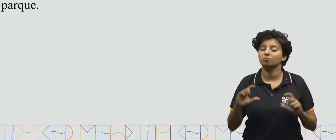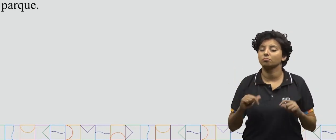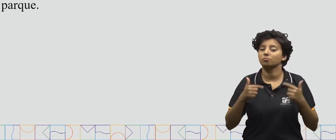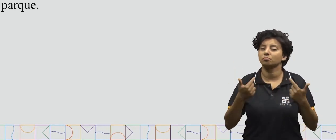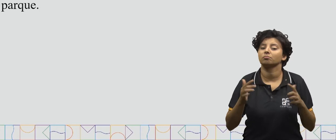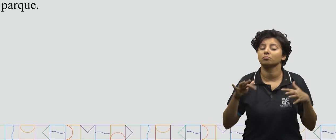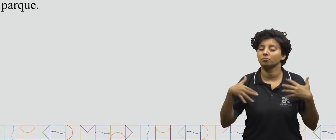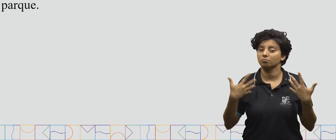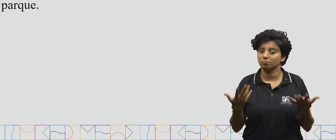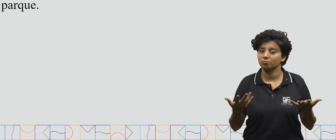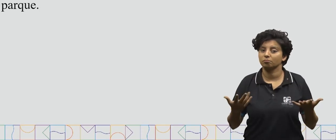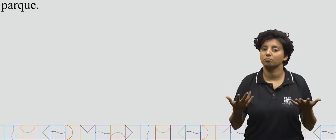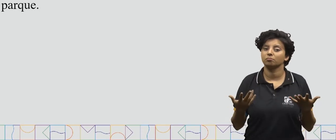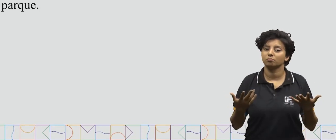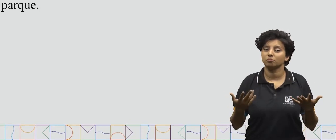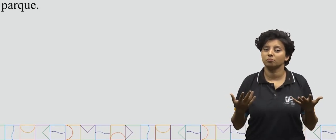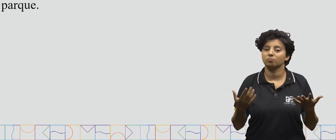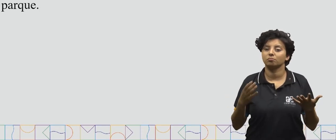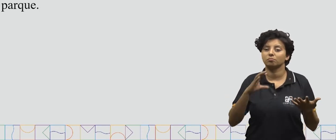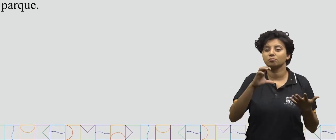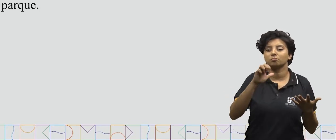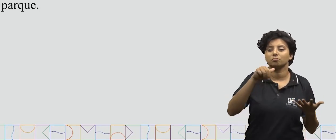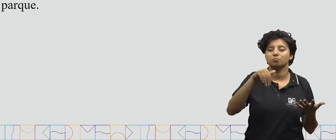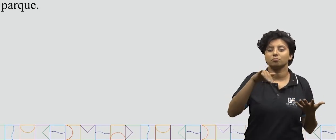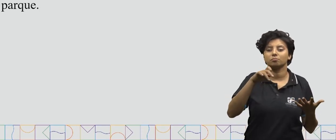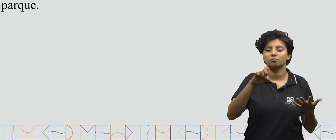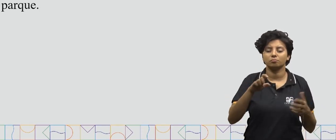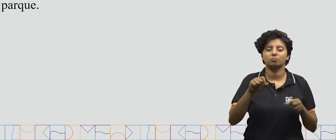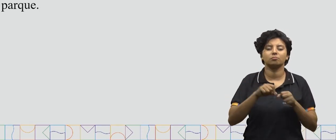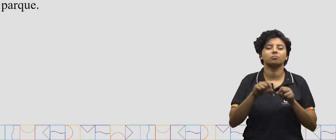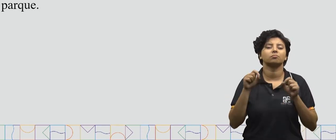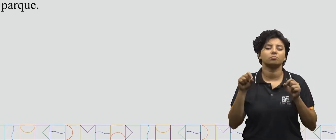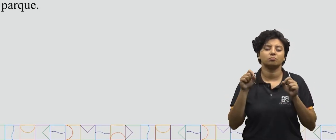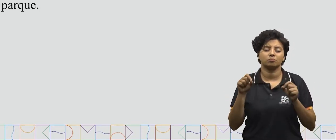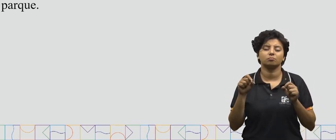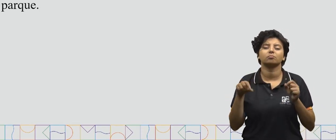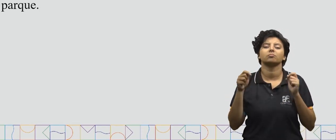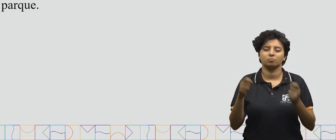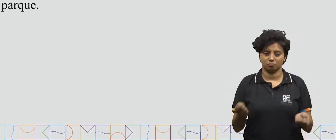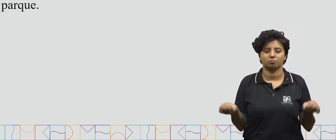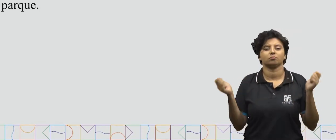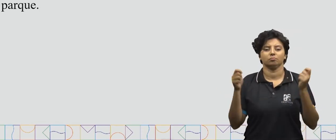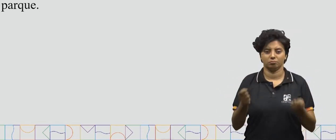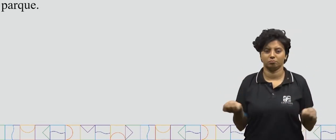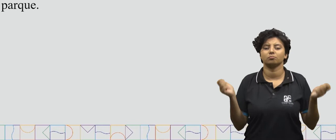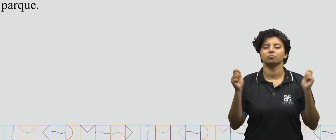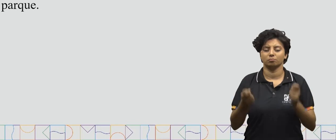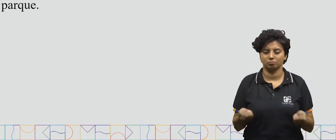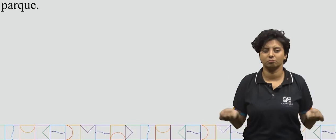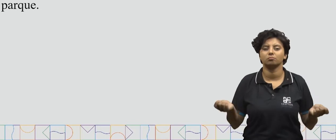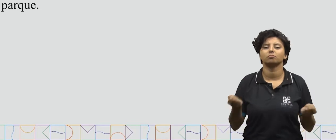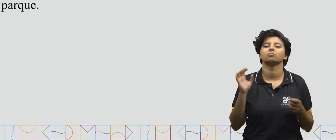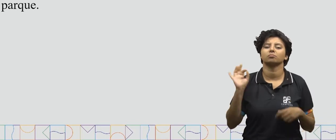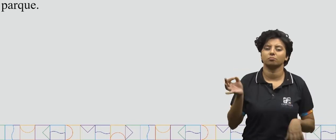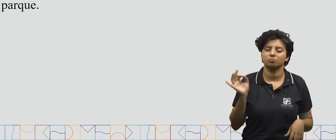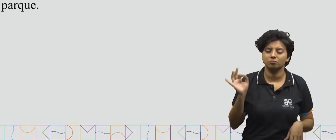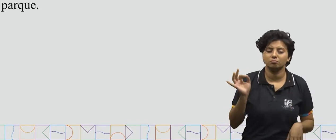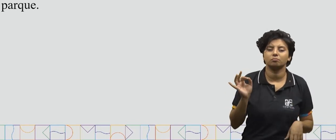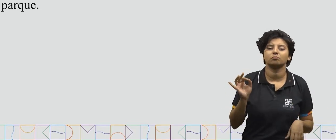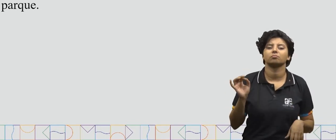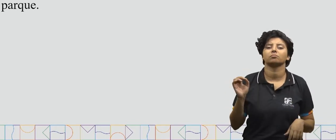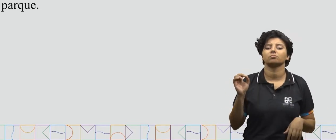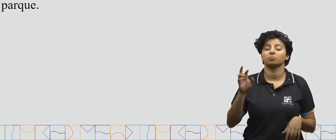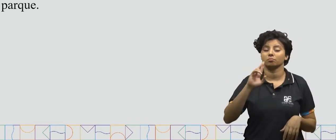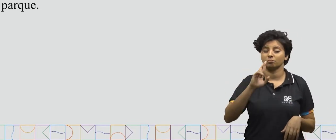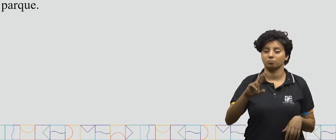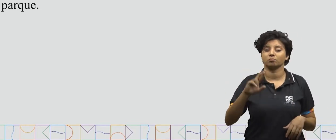alguma ação na frase? Será que a Camille fez alguma coisa? Opa! A Camille pulou. Então, na